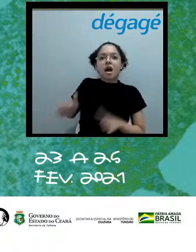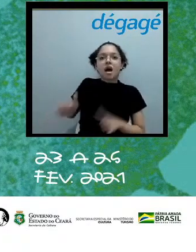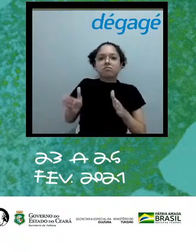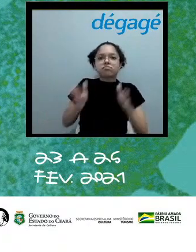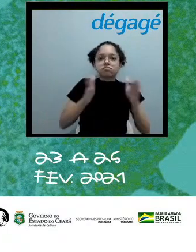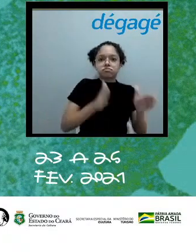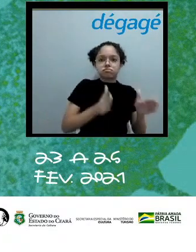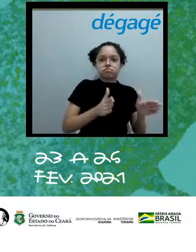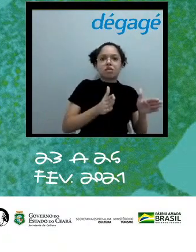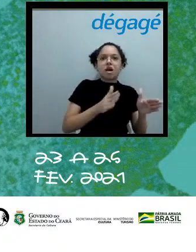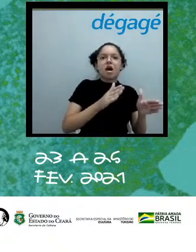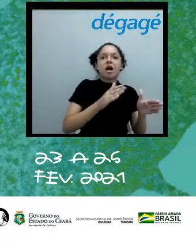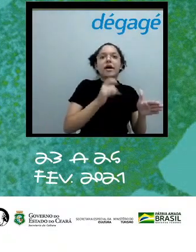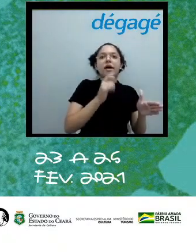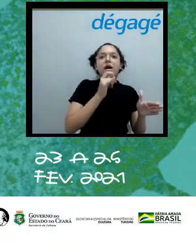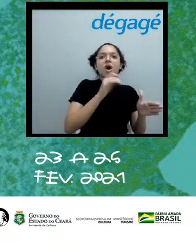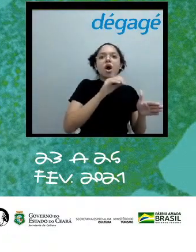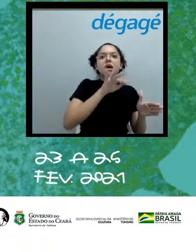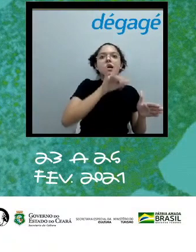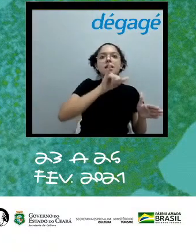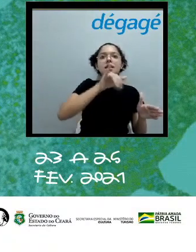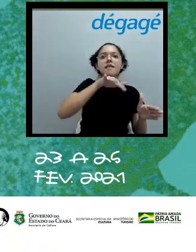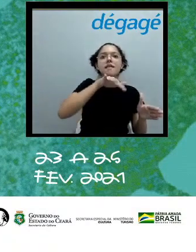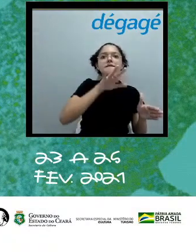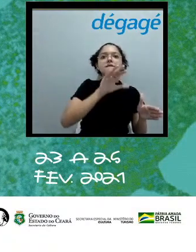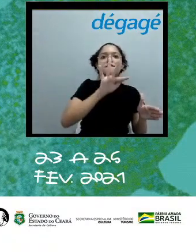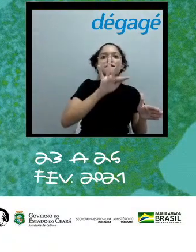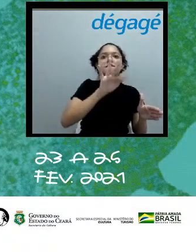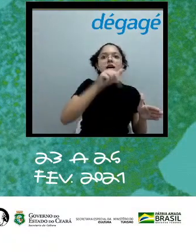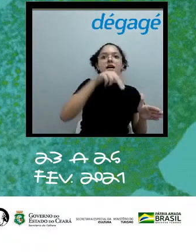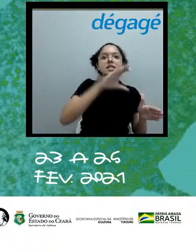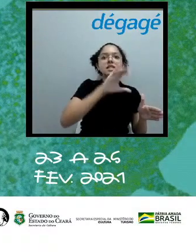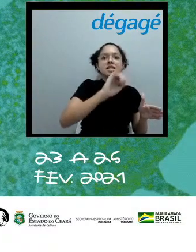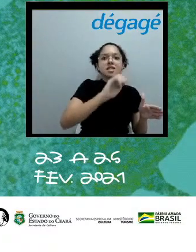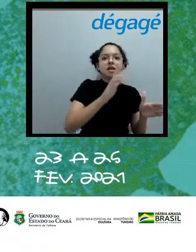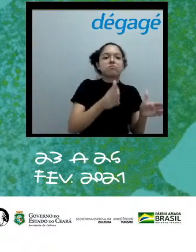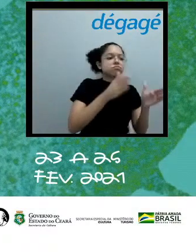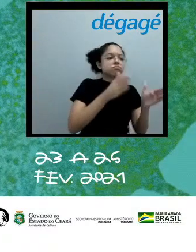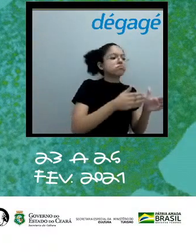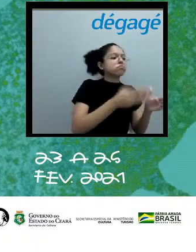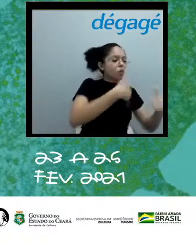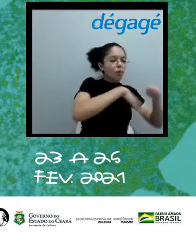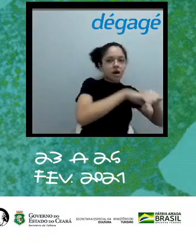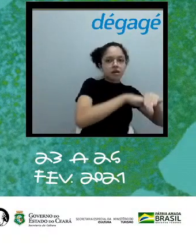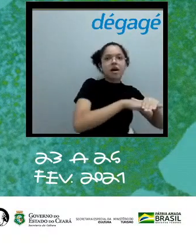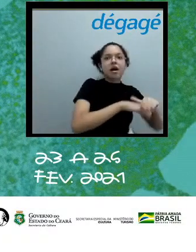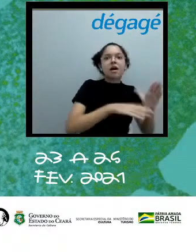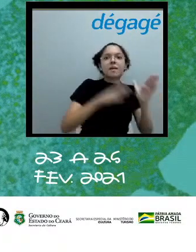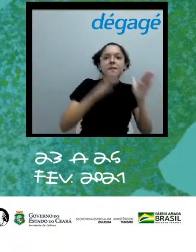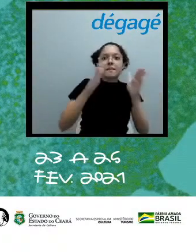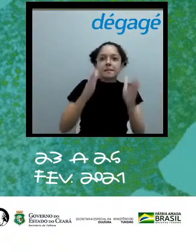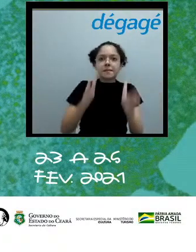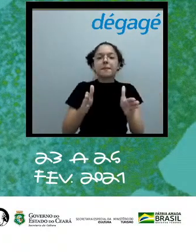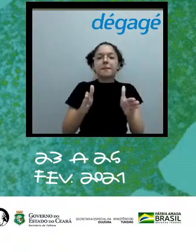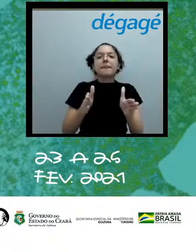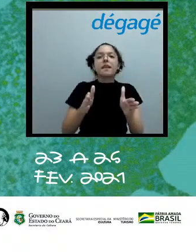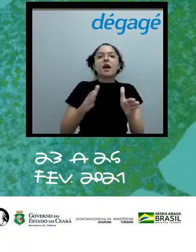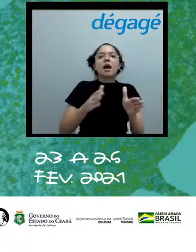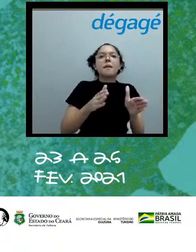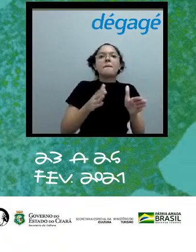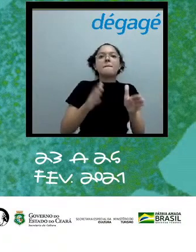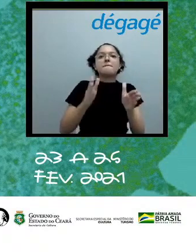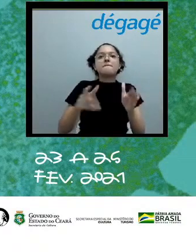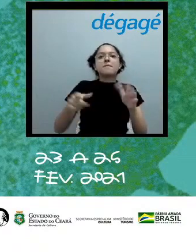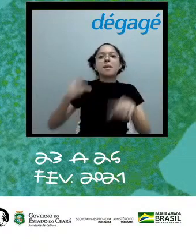conversando, eu gostava muito de chupar cana, pegar a cana do vizinho atrás do meu prédio e sair correndo com os meus amigos. Aí a gente botava